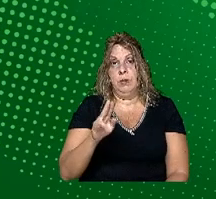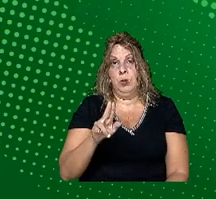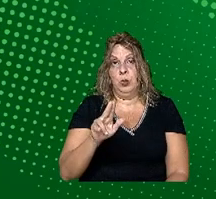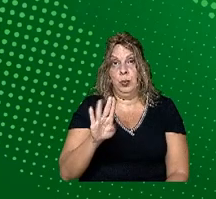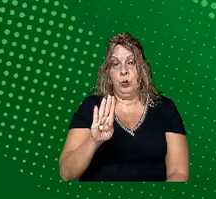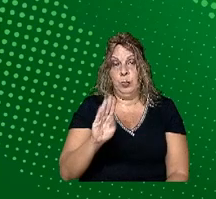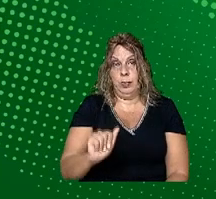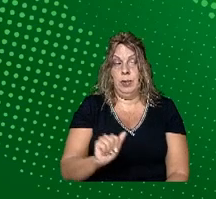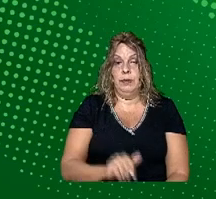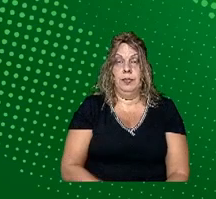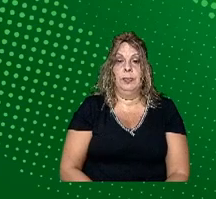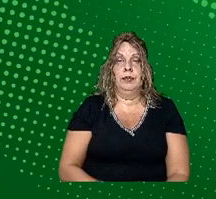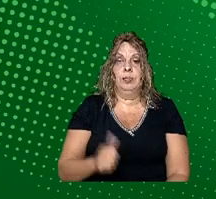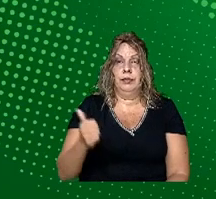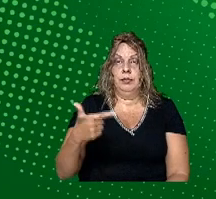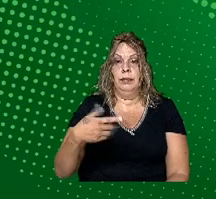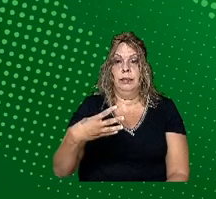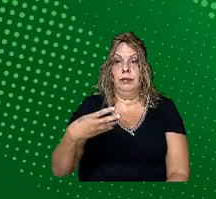só,